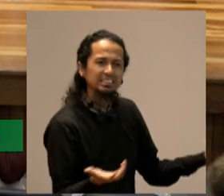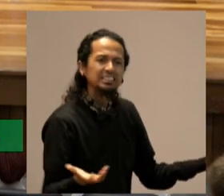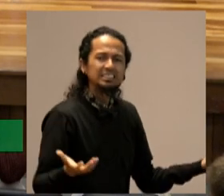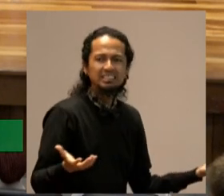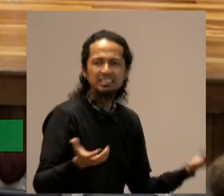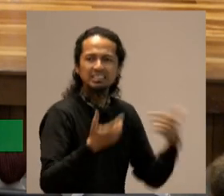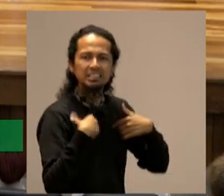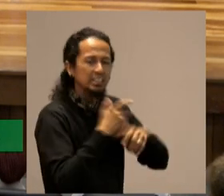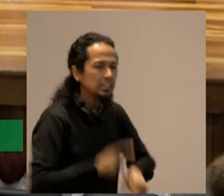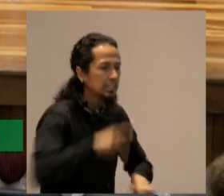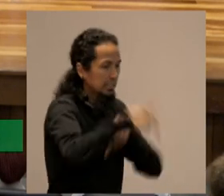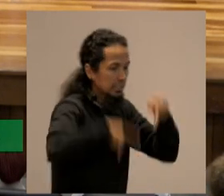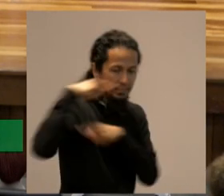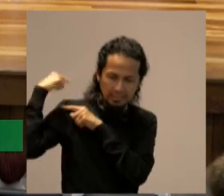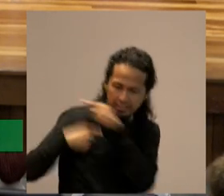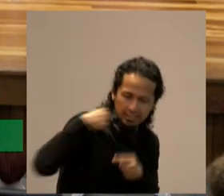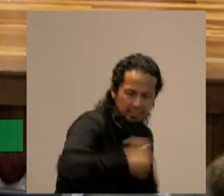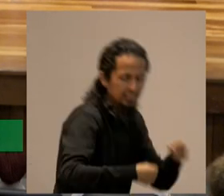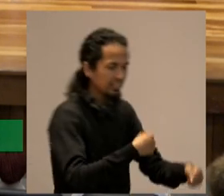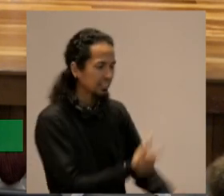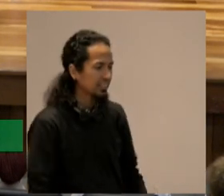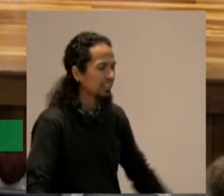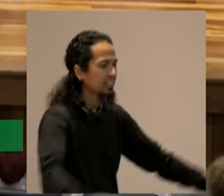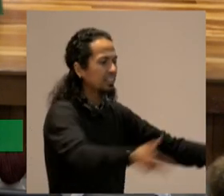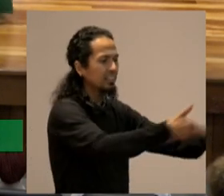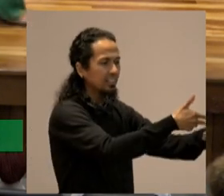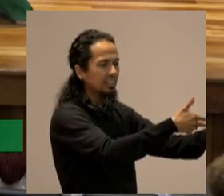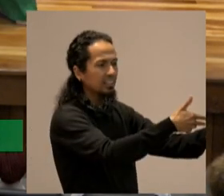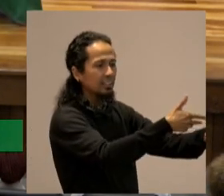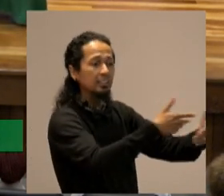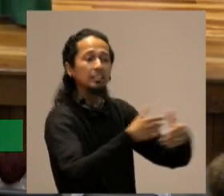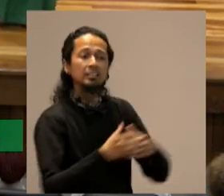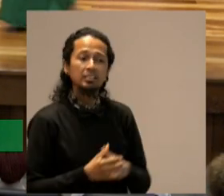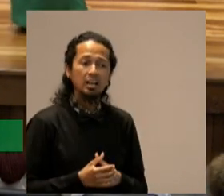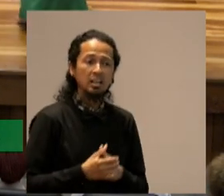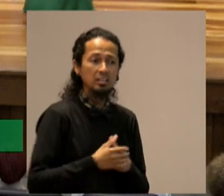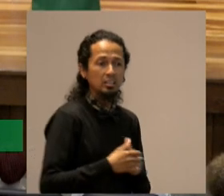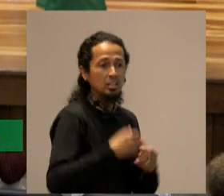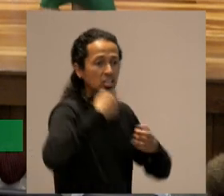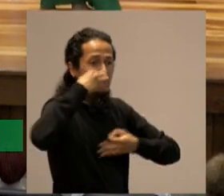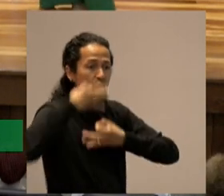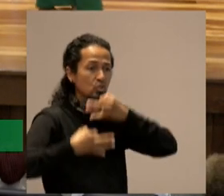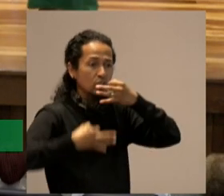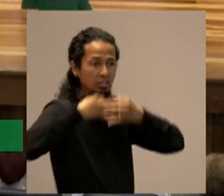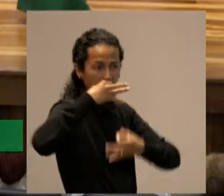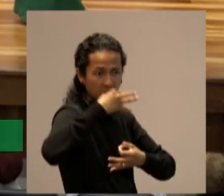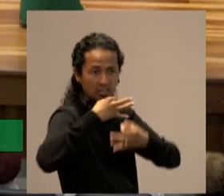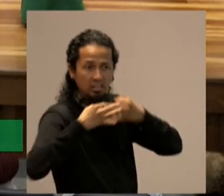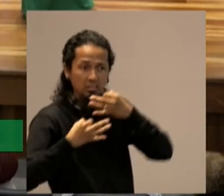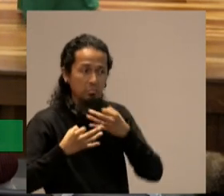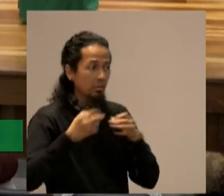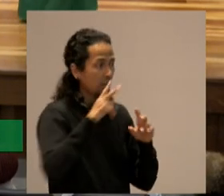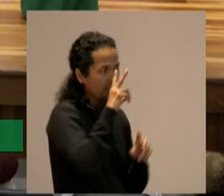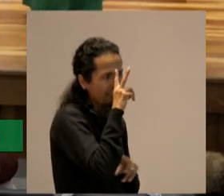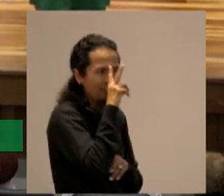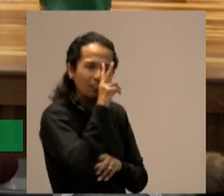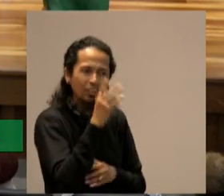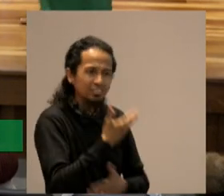gente, retalhos do meu próprio criador. Julgado pela força da